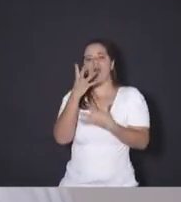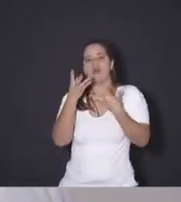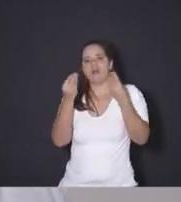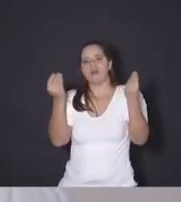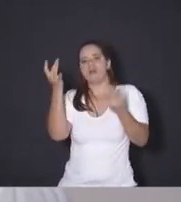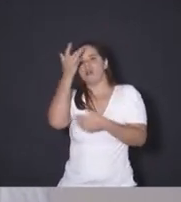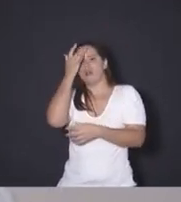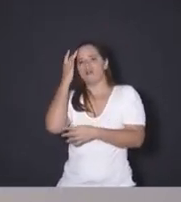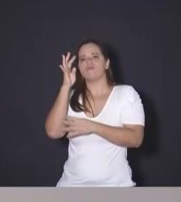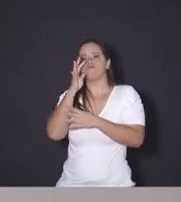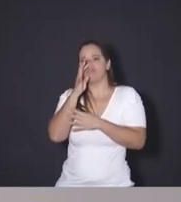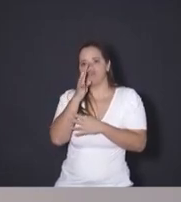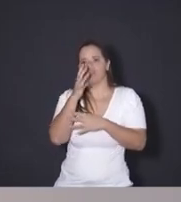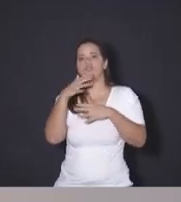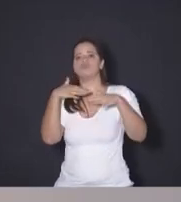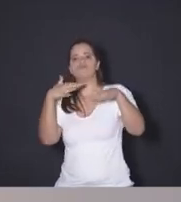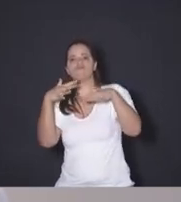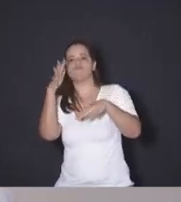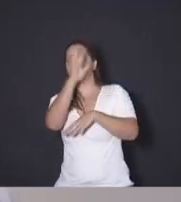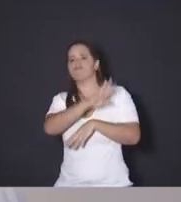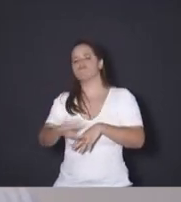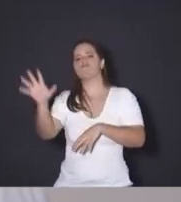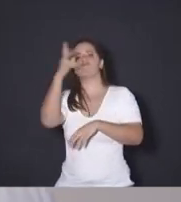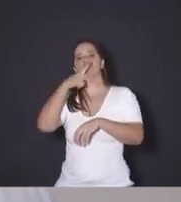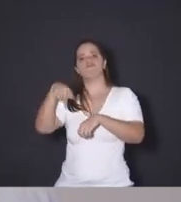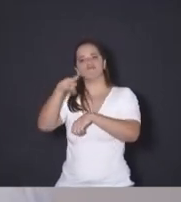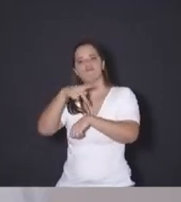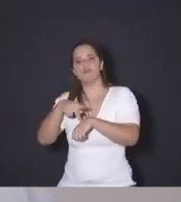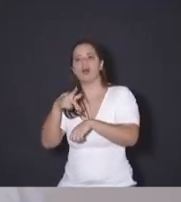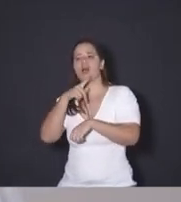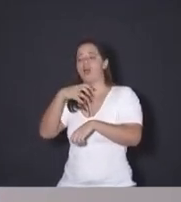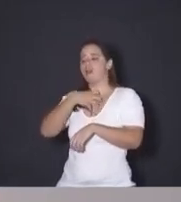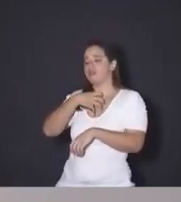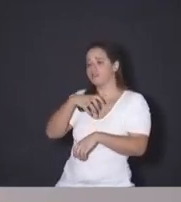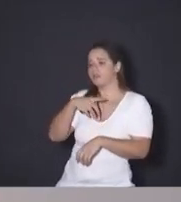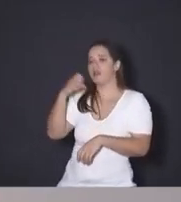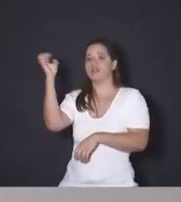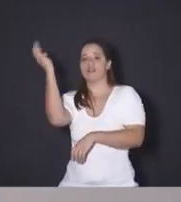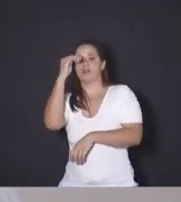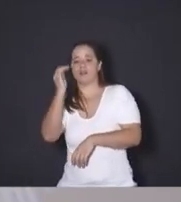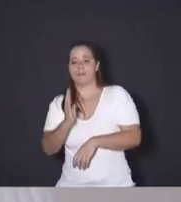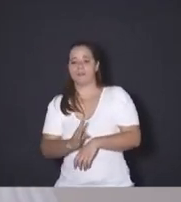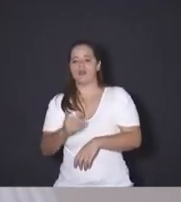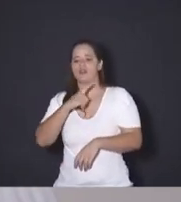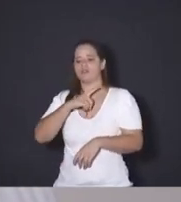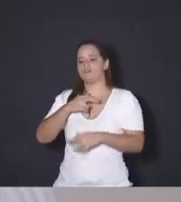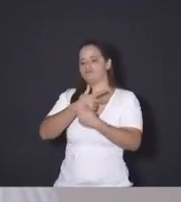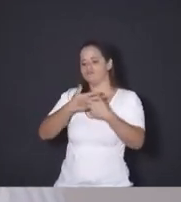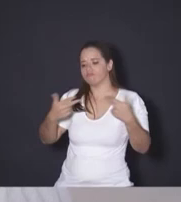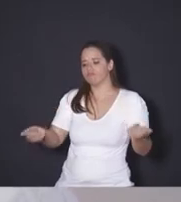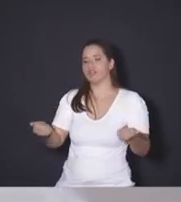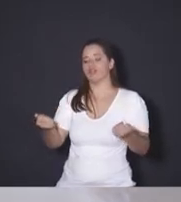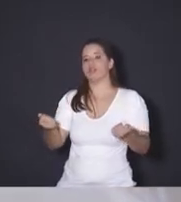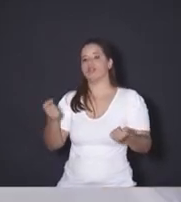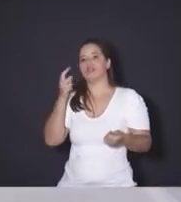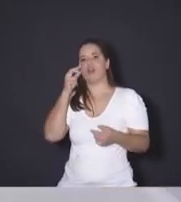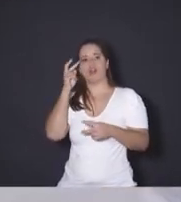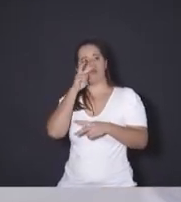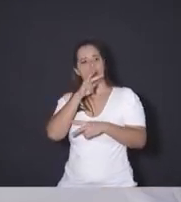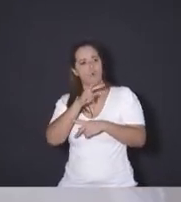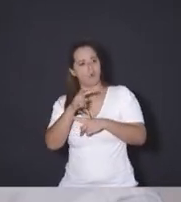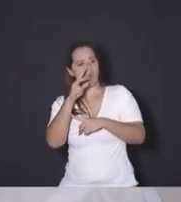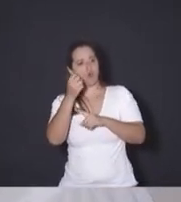interesse manifesto internacional e gente daqui na baía do brasil por essas coisas né um olhar